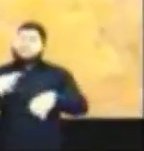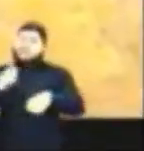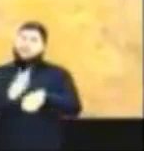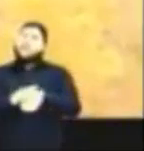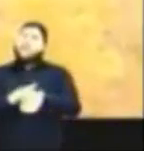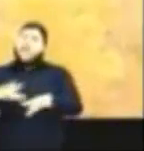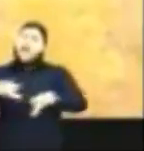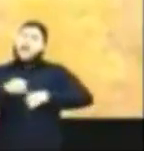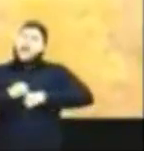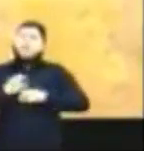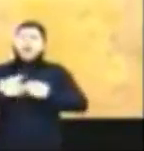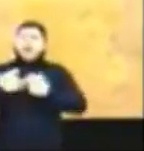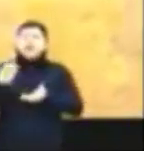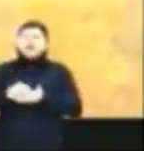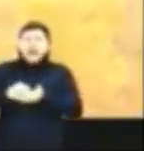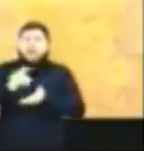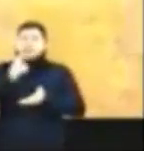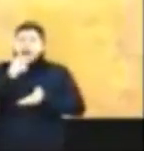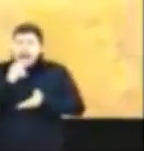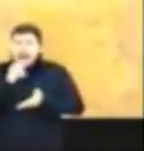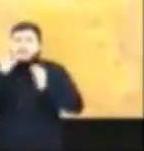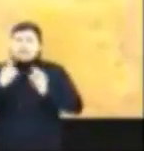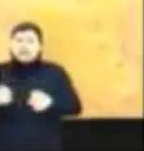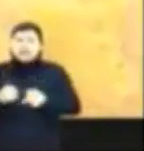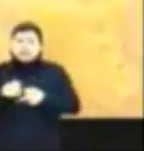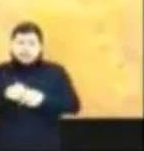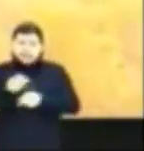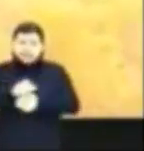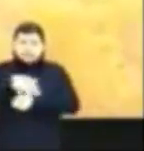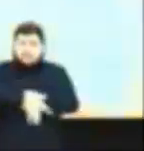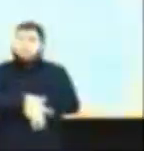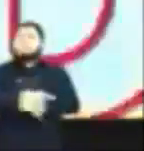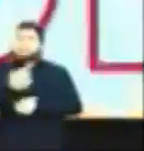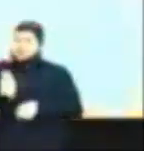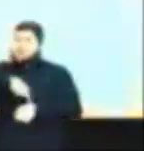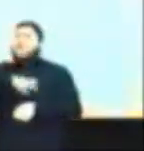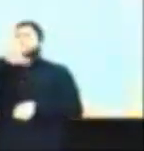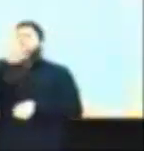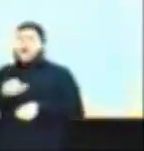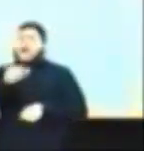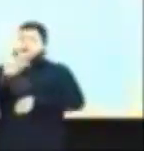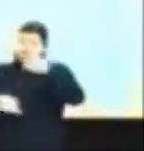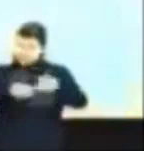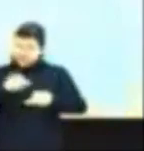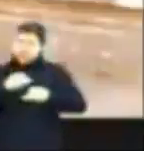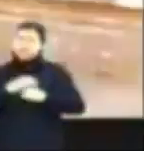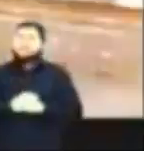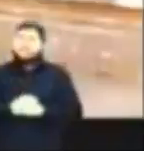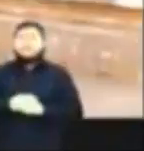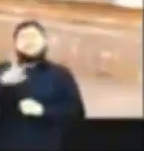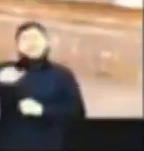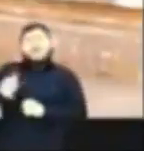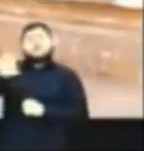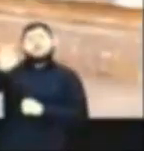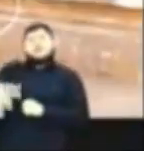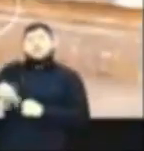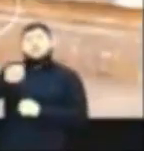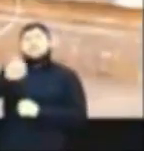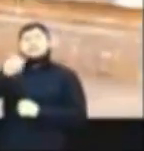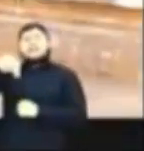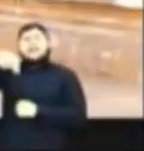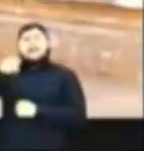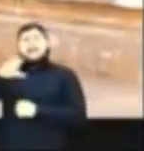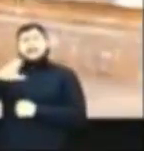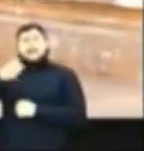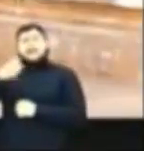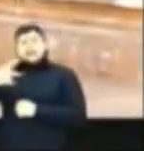são causadas por falta de água tratada e de coleta de esgoto. Vamos mudar essa realidade. Vamos trazer de volta a